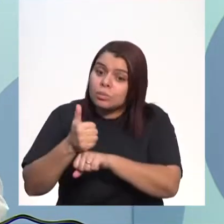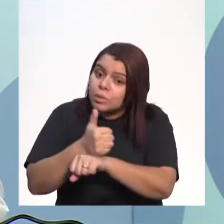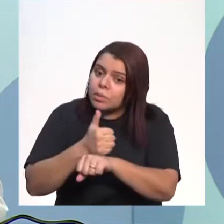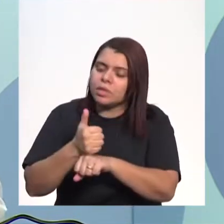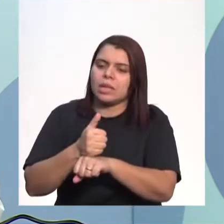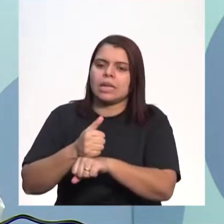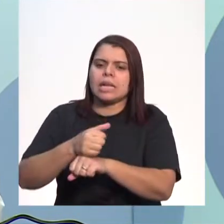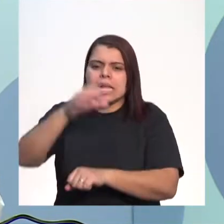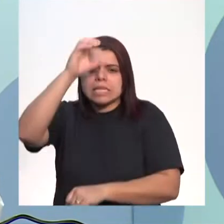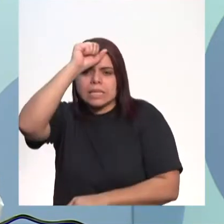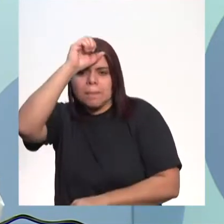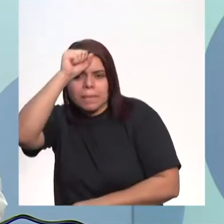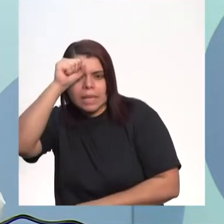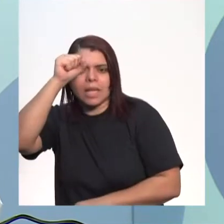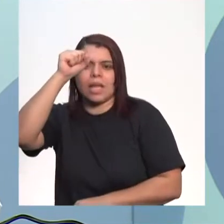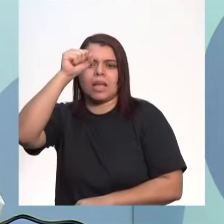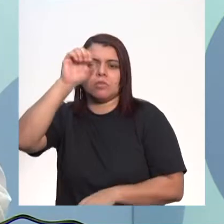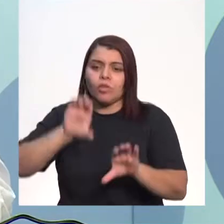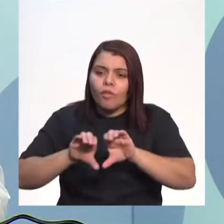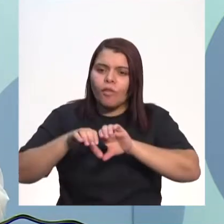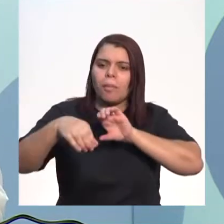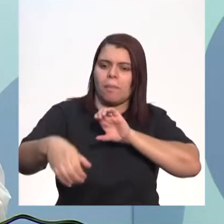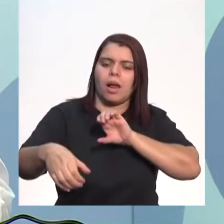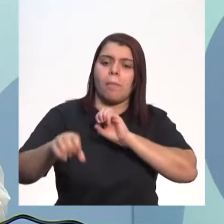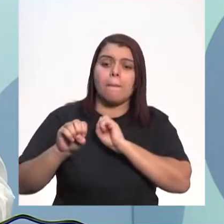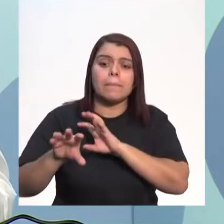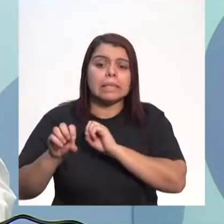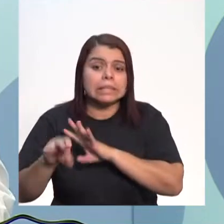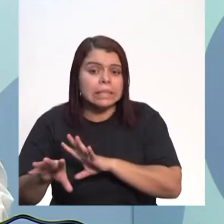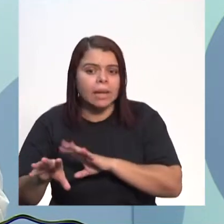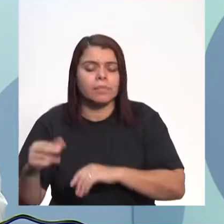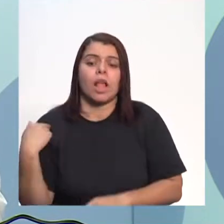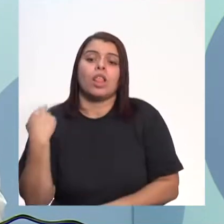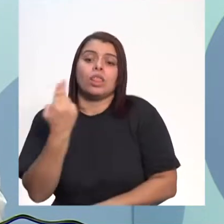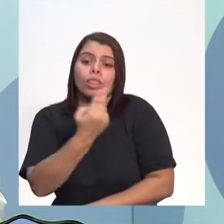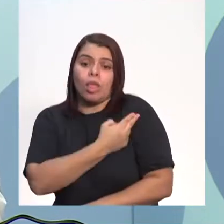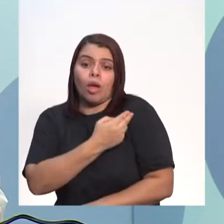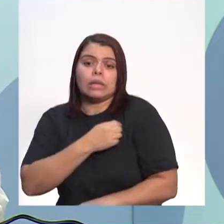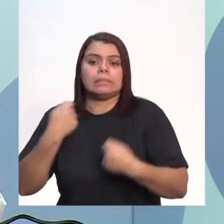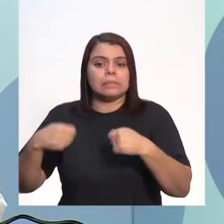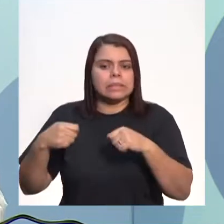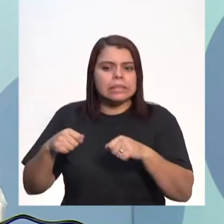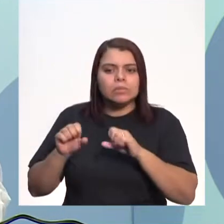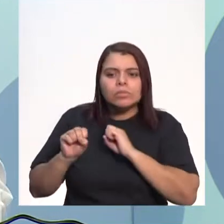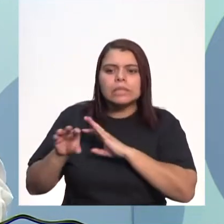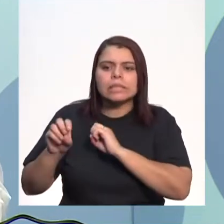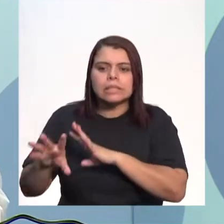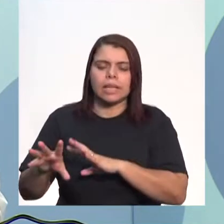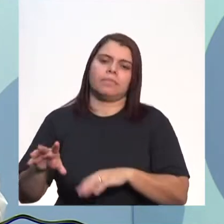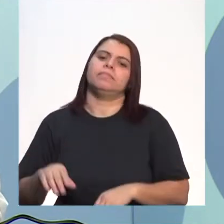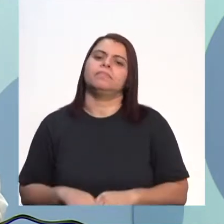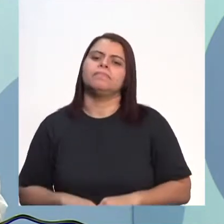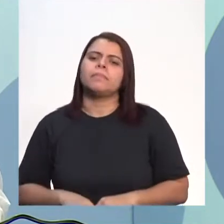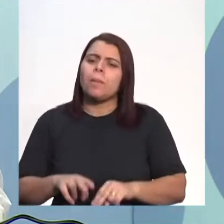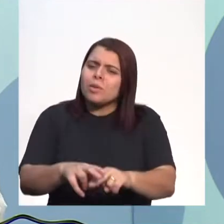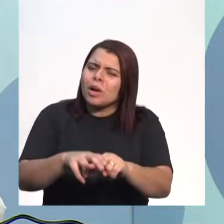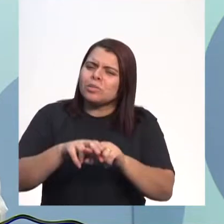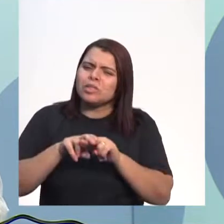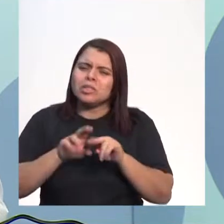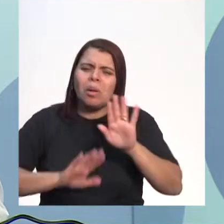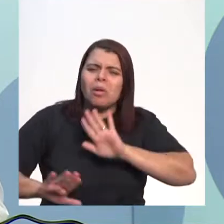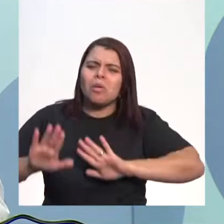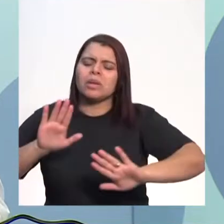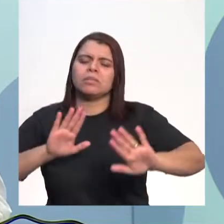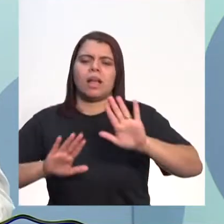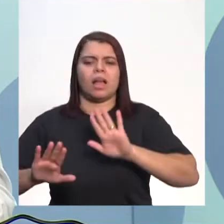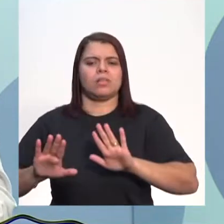conhecimento técnico da aprendizagem, então a aprendizagem é de nossa responsabilidade. Por isso a gente buscou ter o cuidado de não